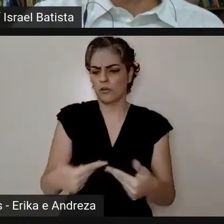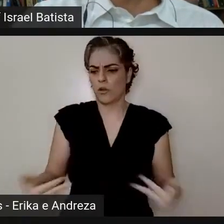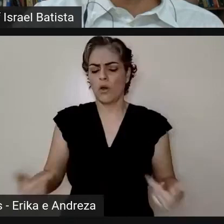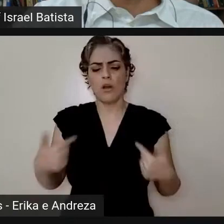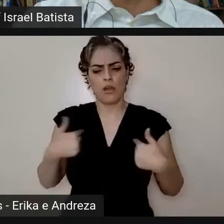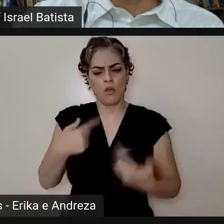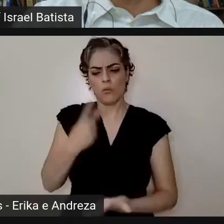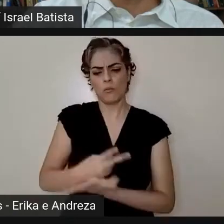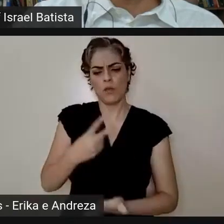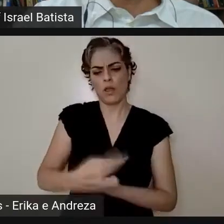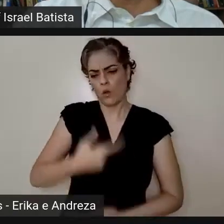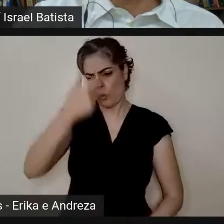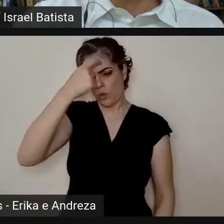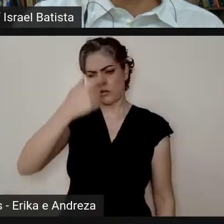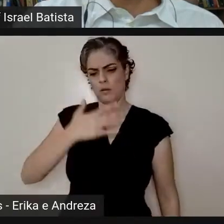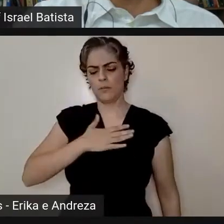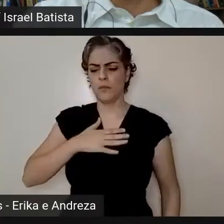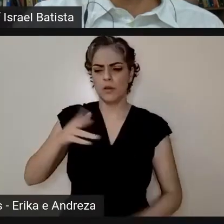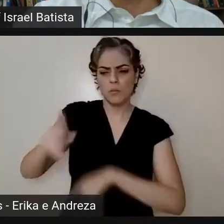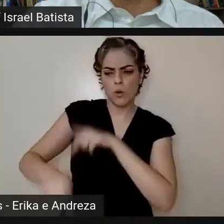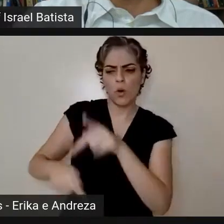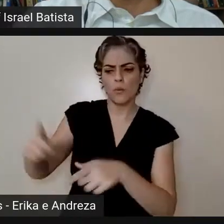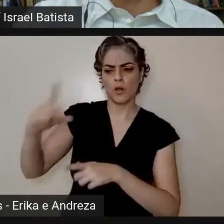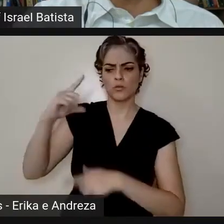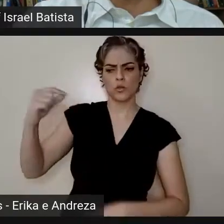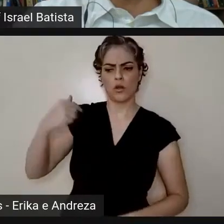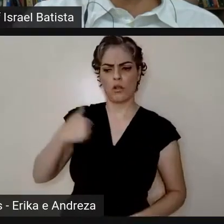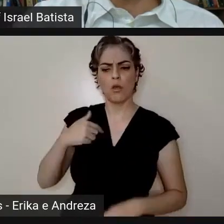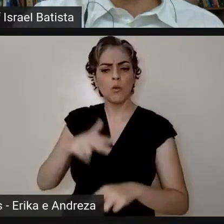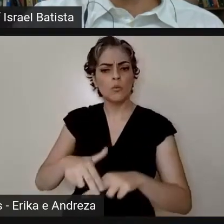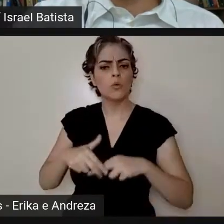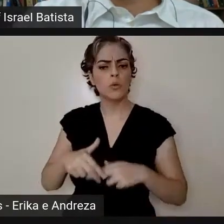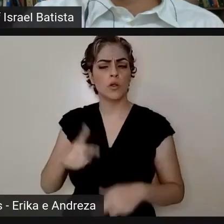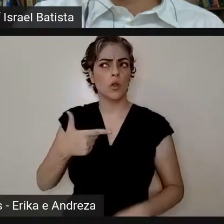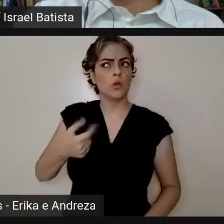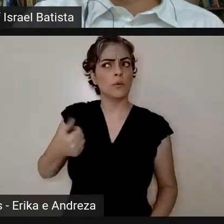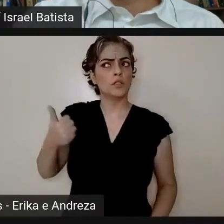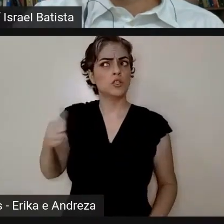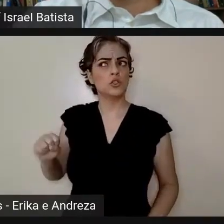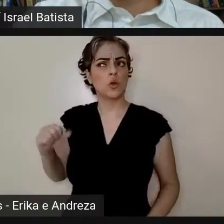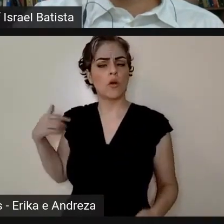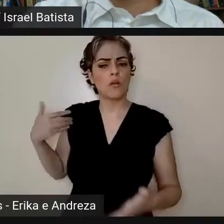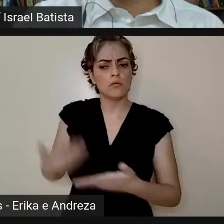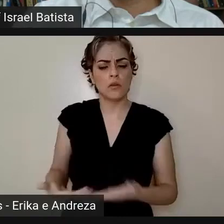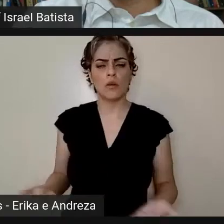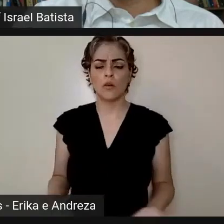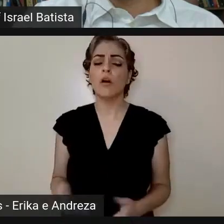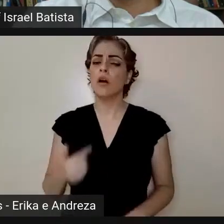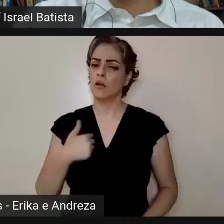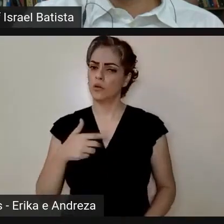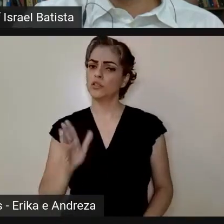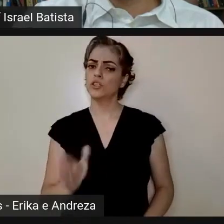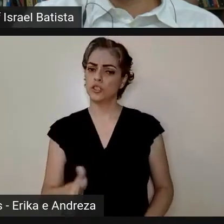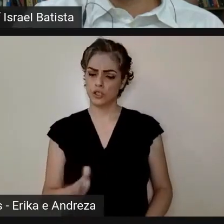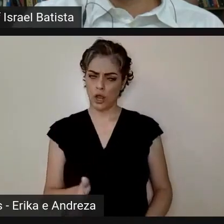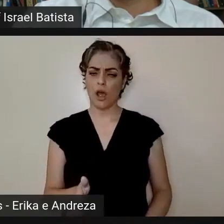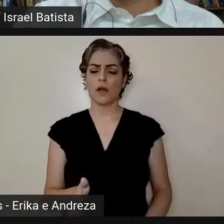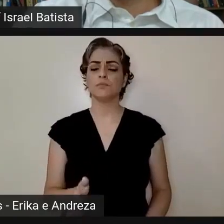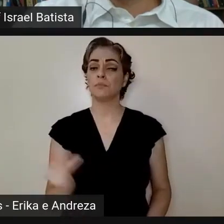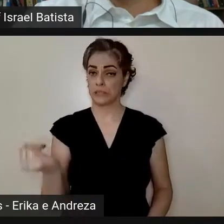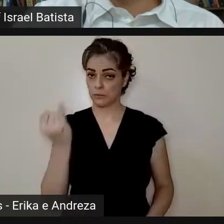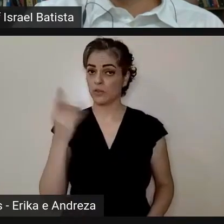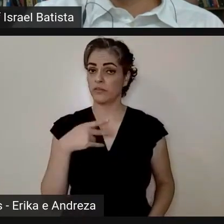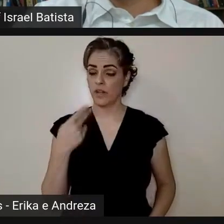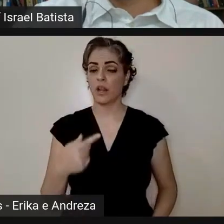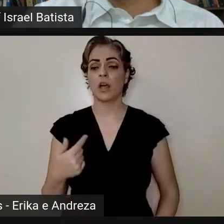votei pelo que aquilo que os meus eleitores me elegeram em 2018. Inclusive, já protocolei também, é importante falar aqui, uma